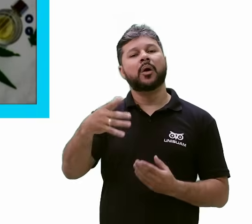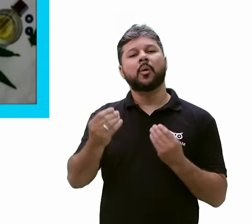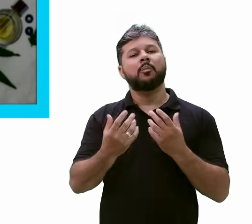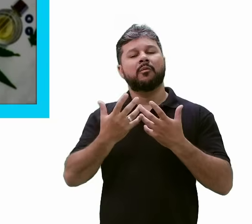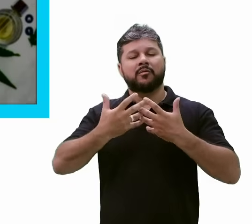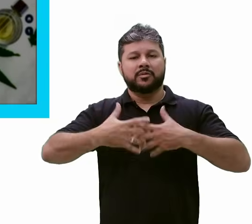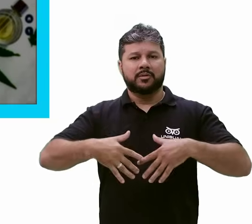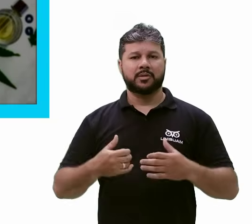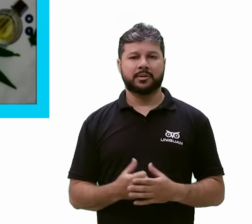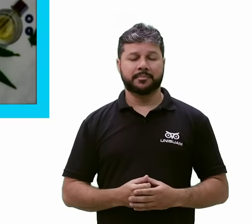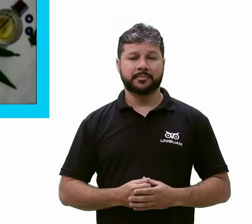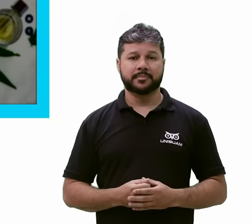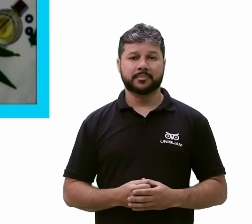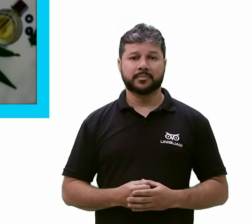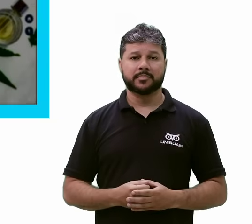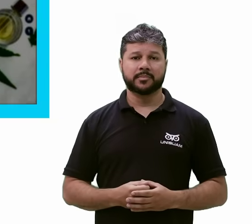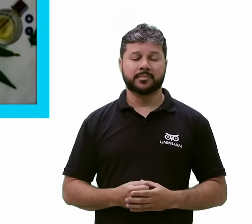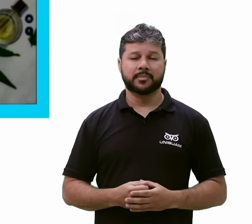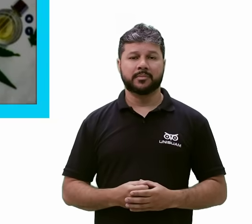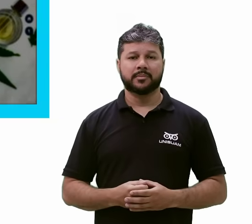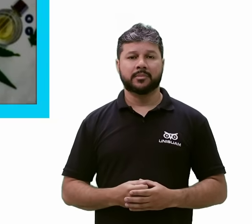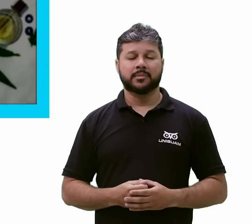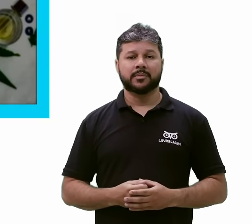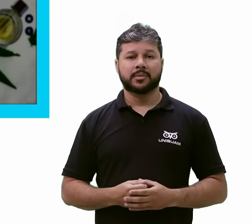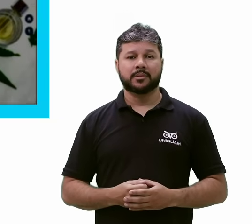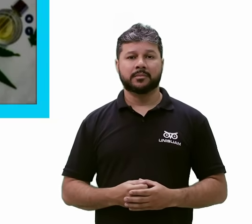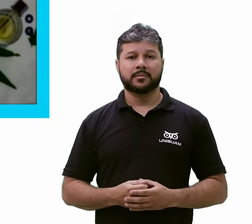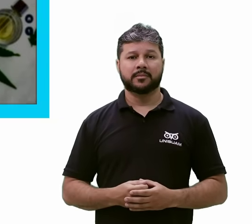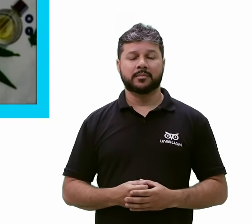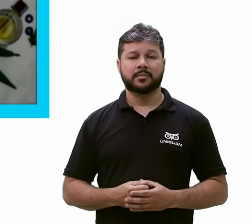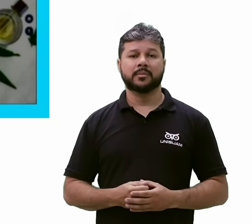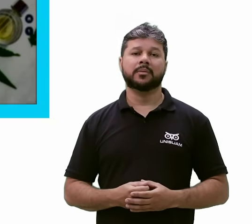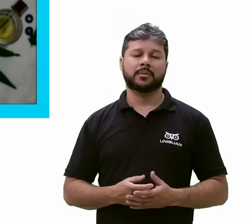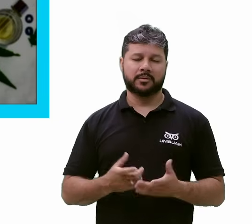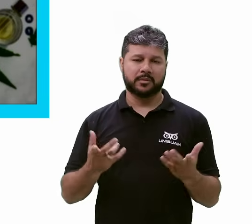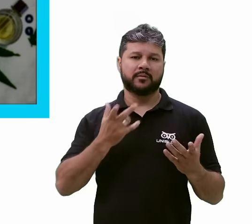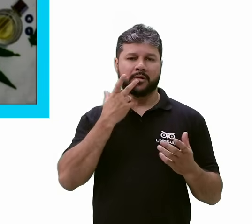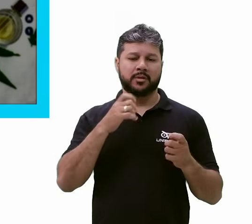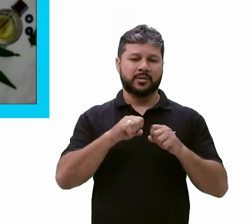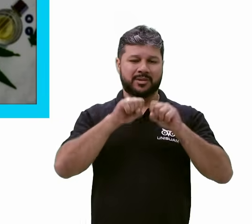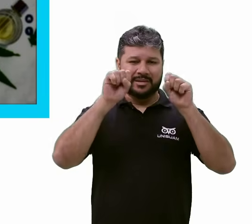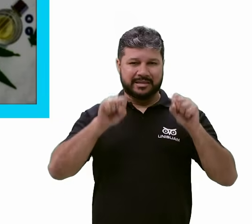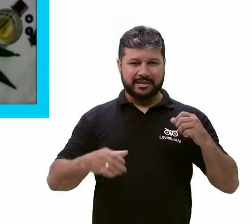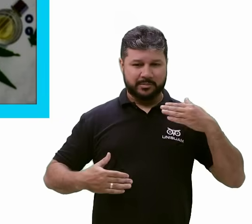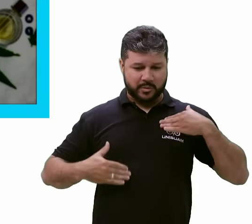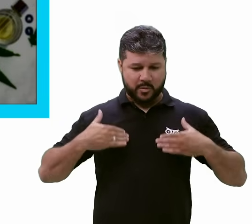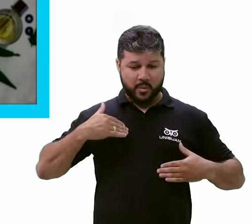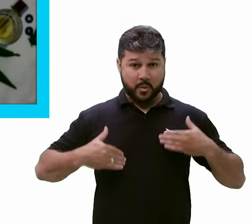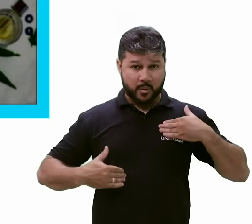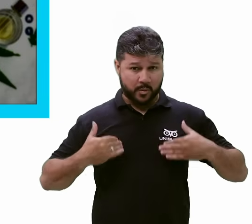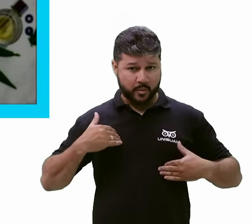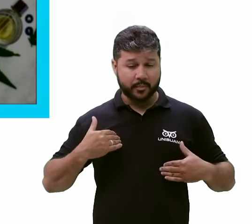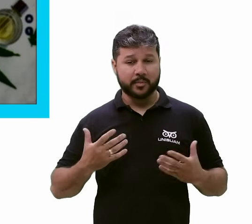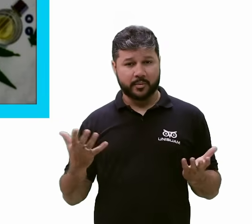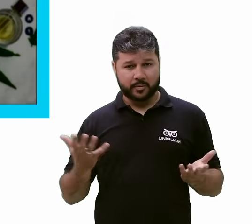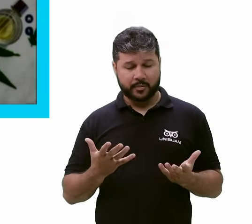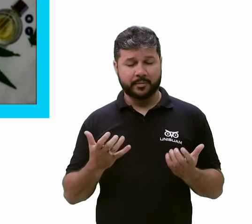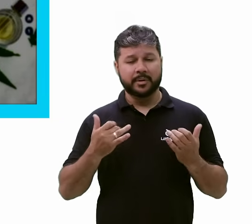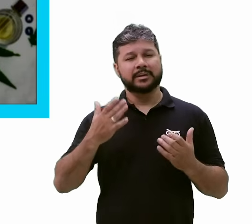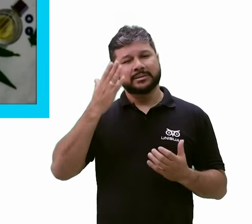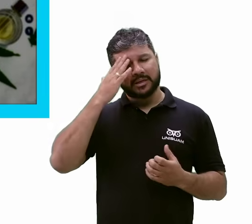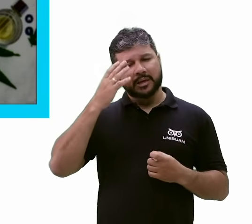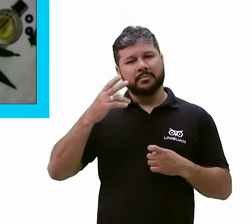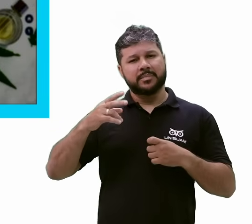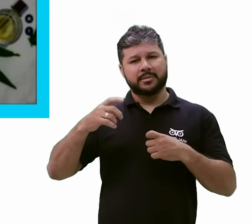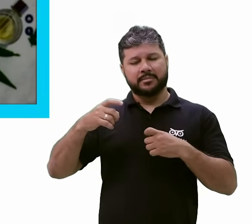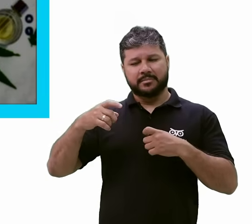Como seria isso, afinal? Bom, como a gente está falando de um sistema fisiológico, né, a